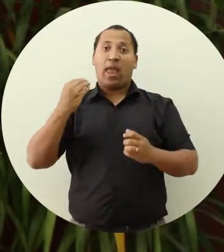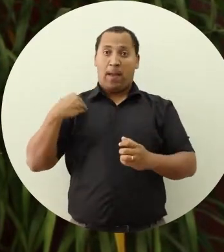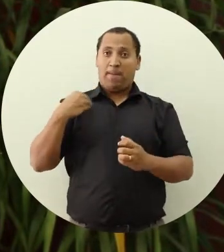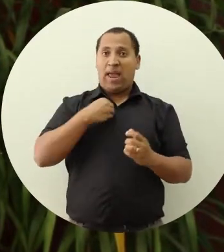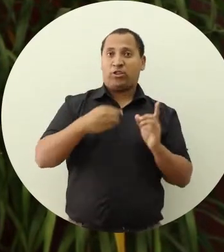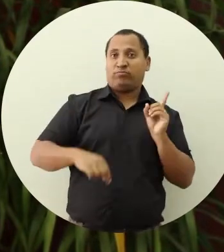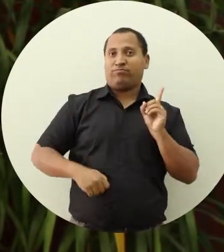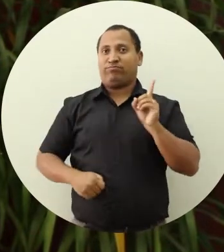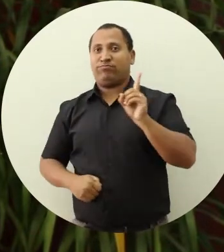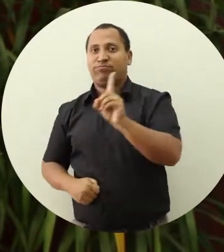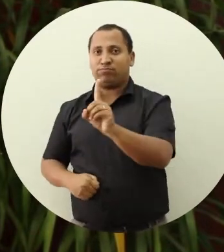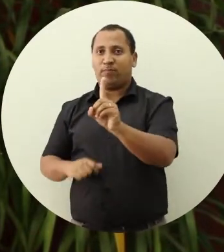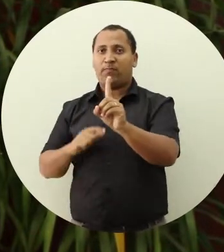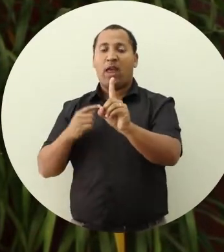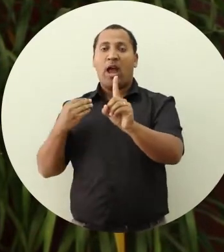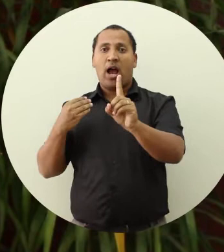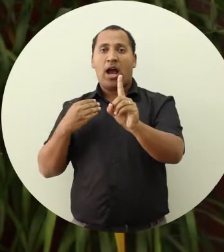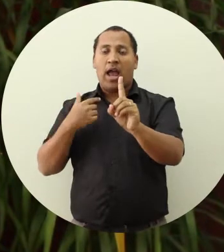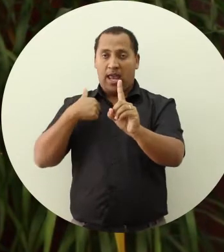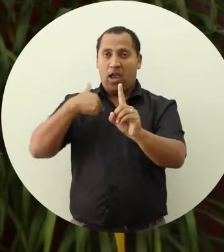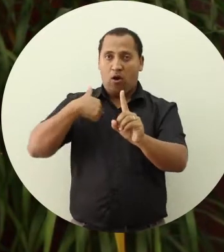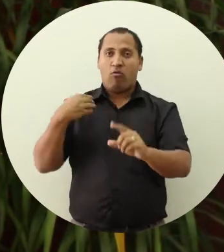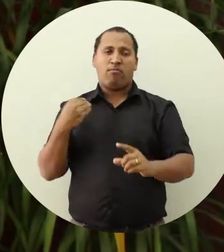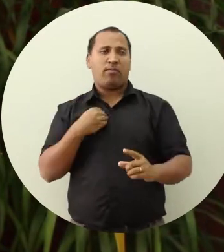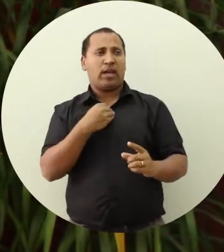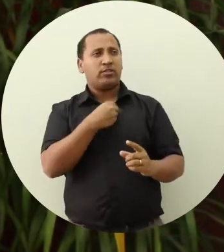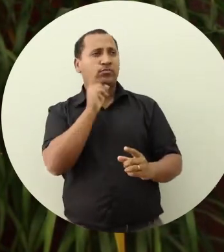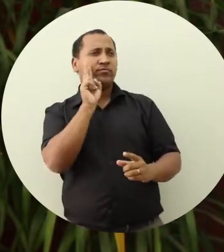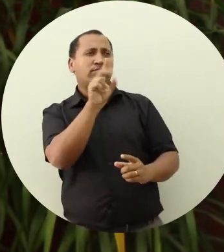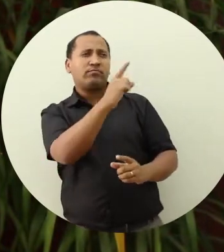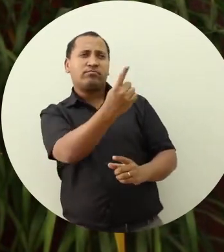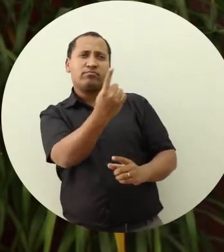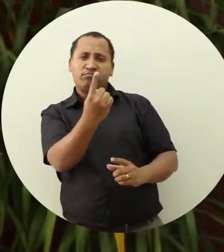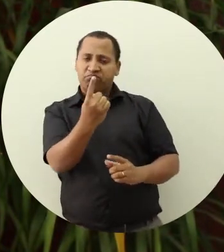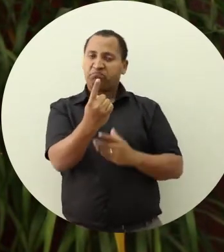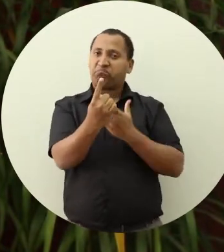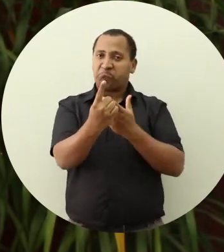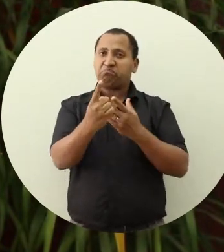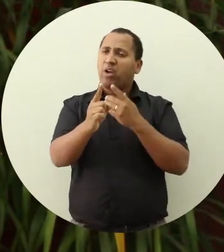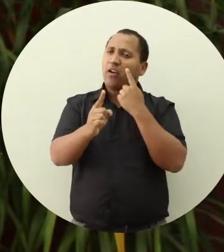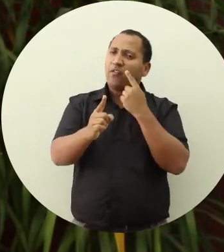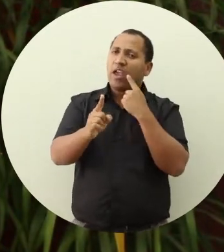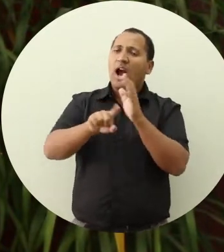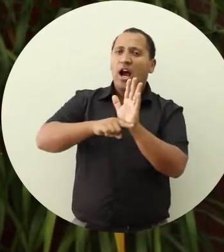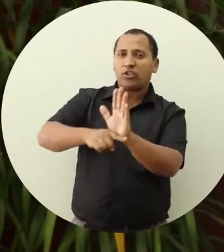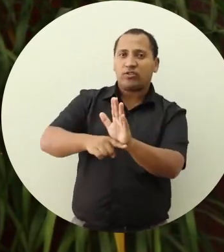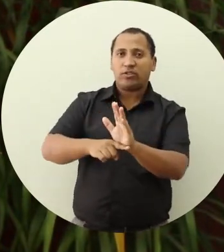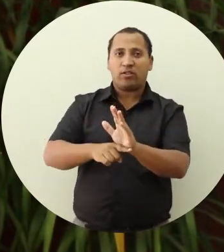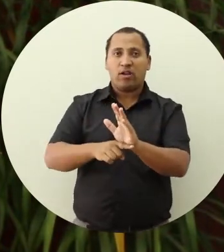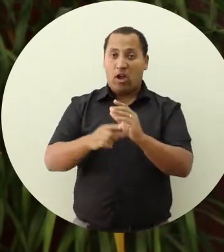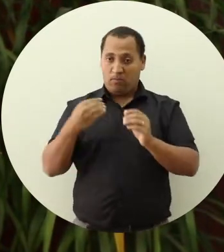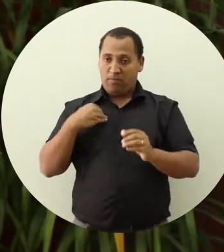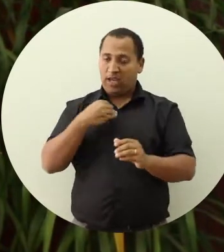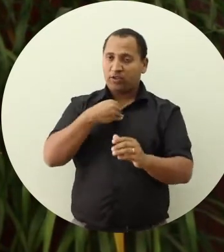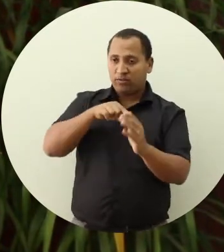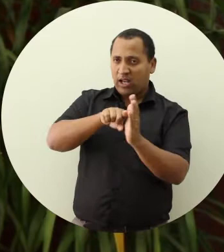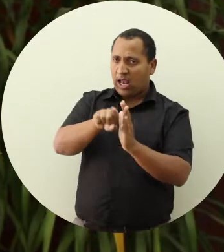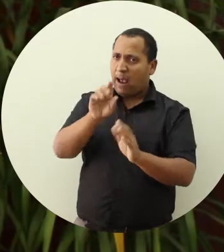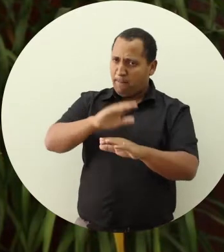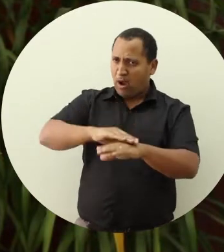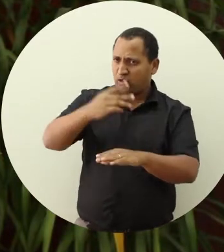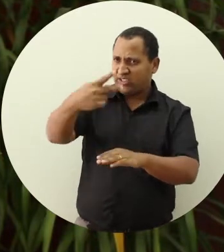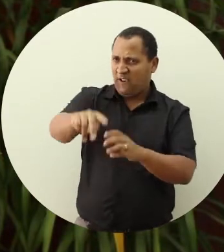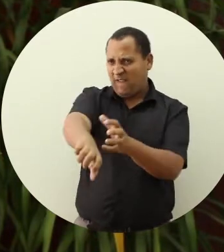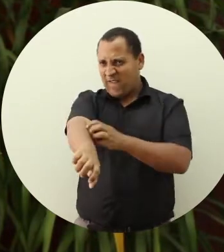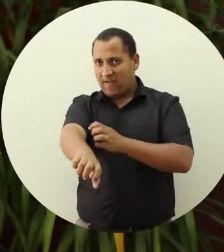apresentação da pele, com as lesões, procurando atendimento, né, geralmente para o dermatologista ou para o clínico, só que ele nega para o médico que ele